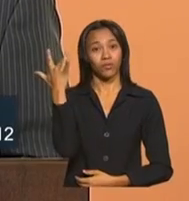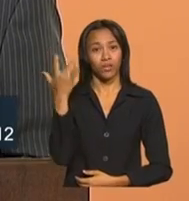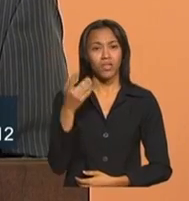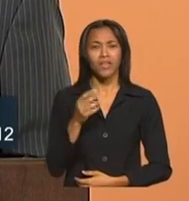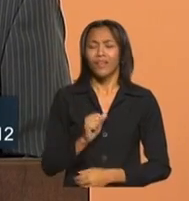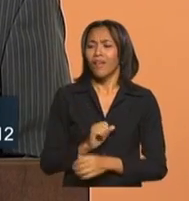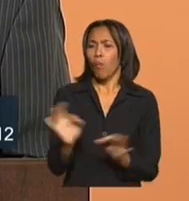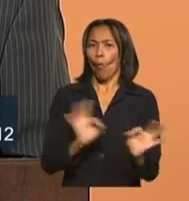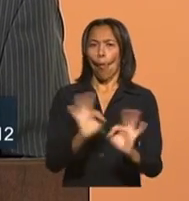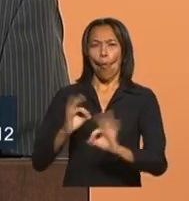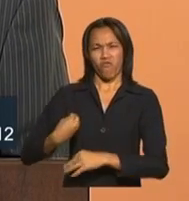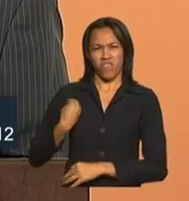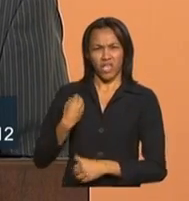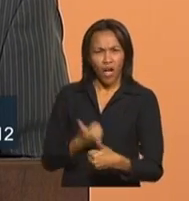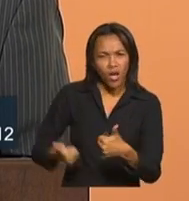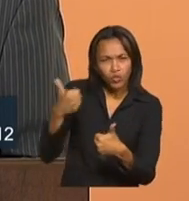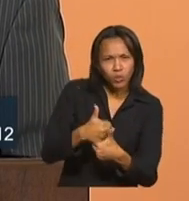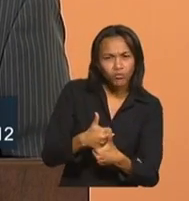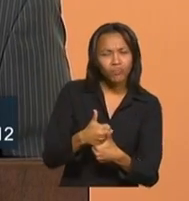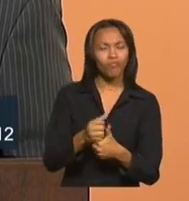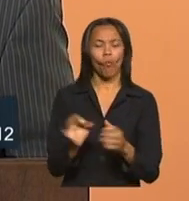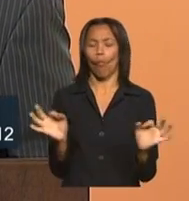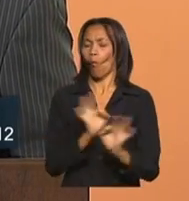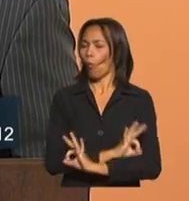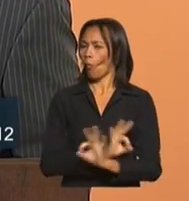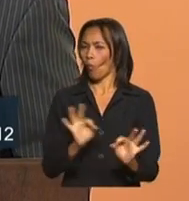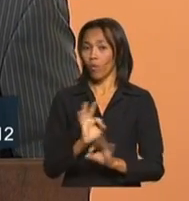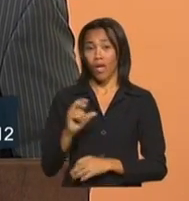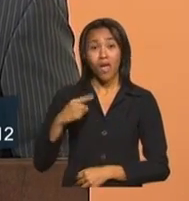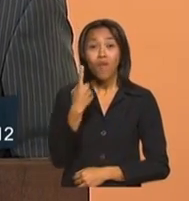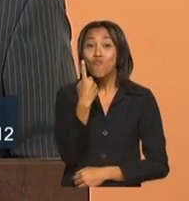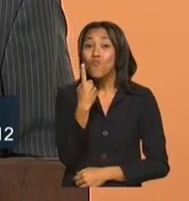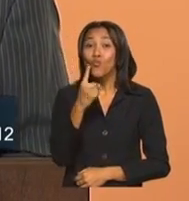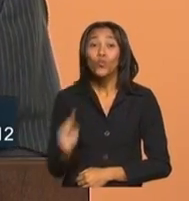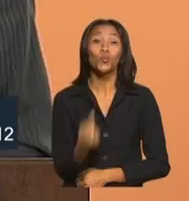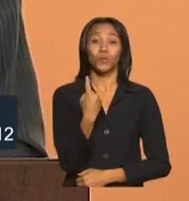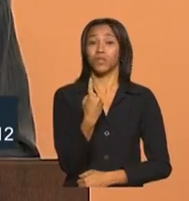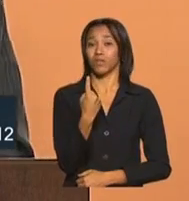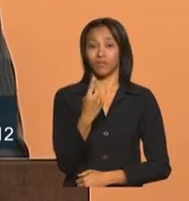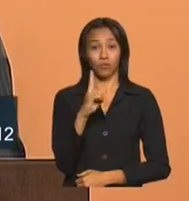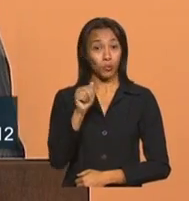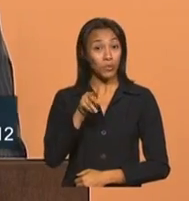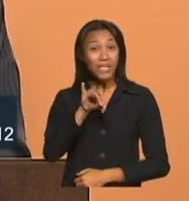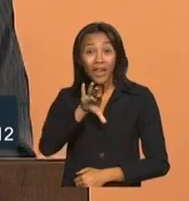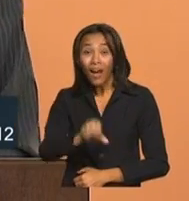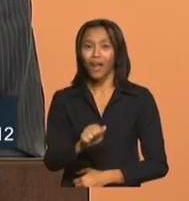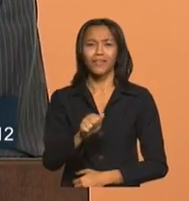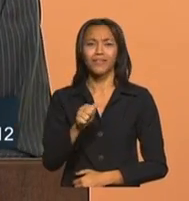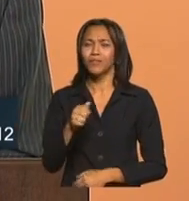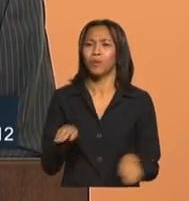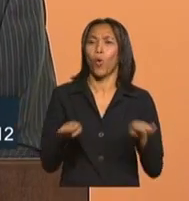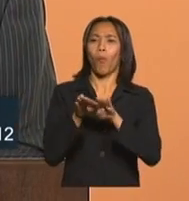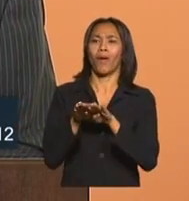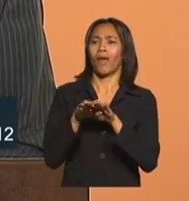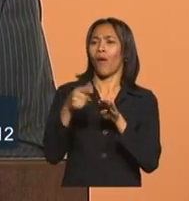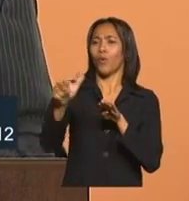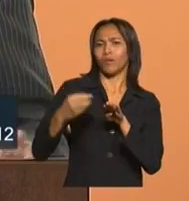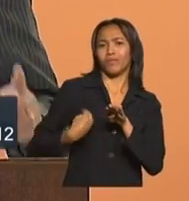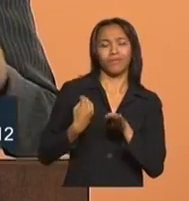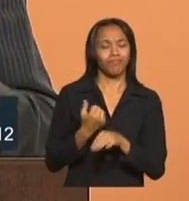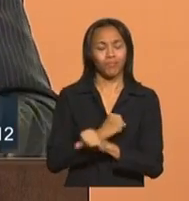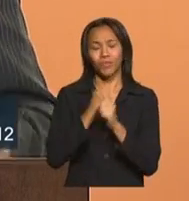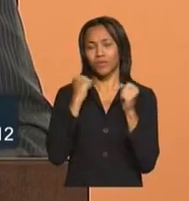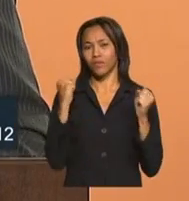vida é substituível. Toda vida é única. Toda vida é incomparável. Por